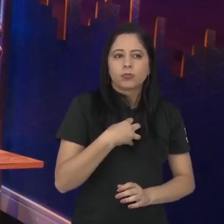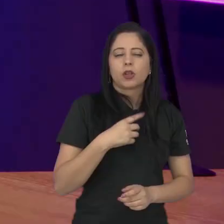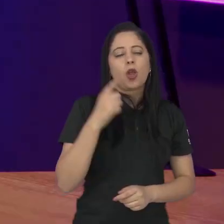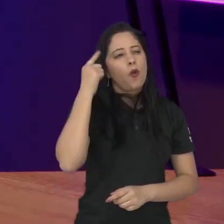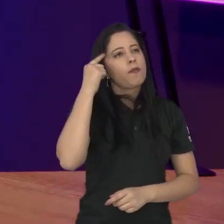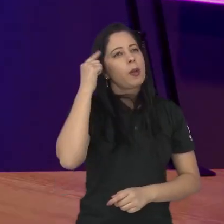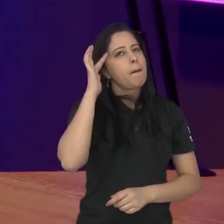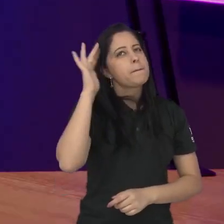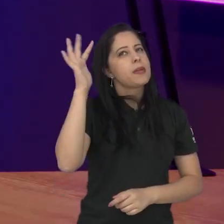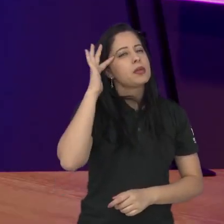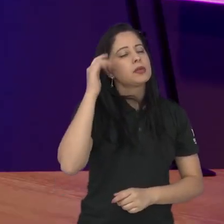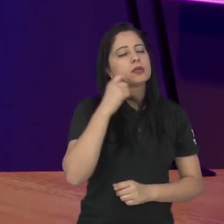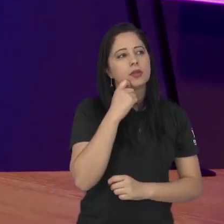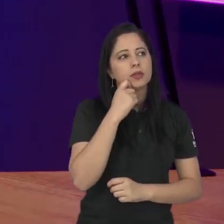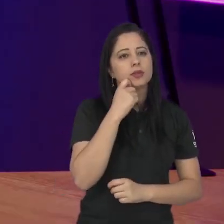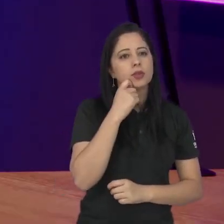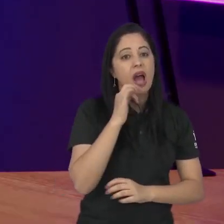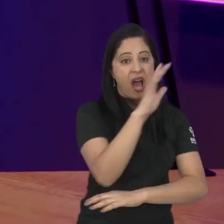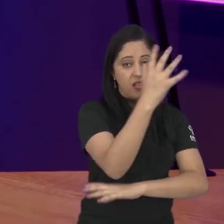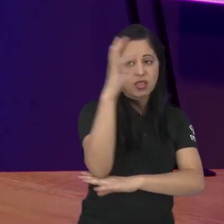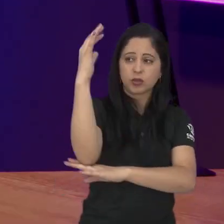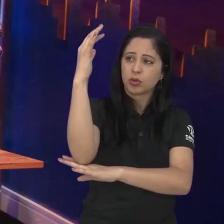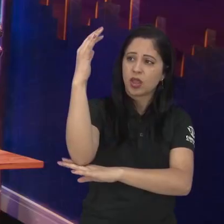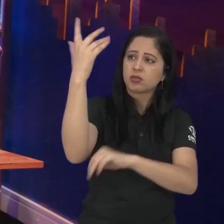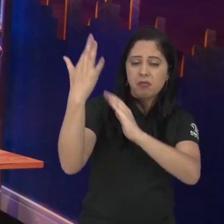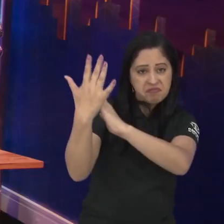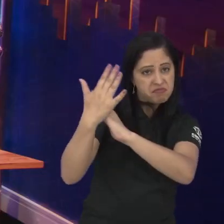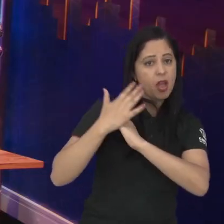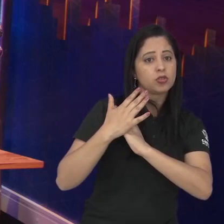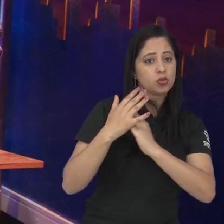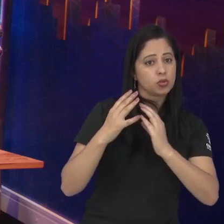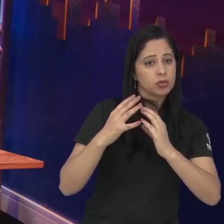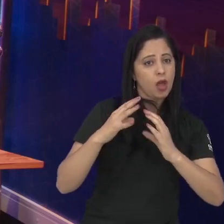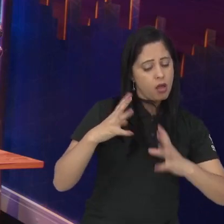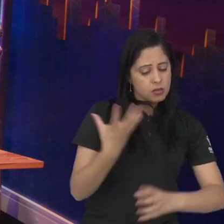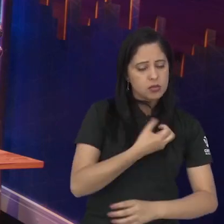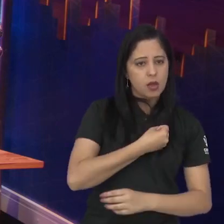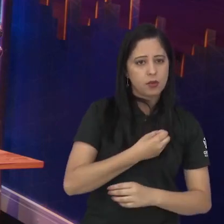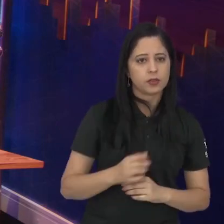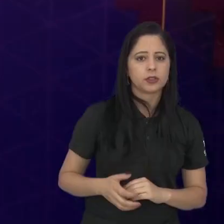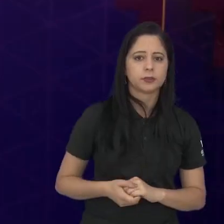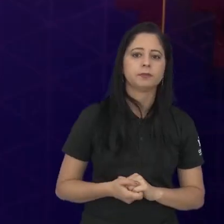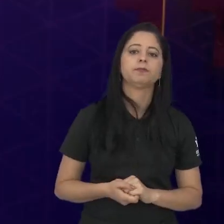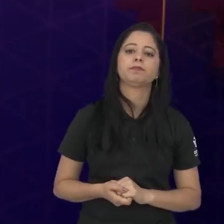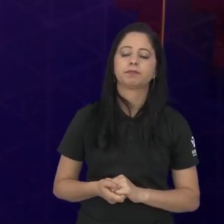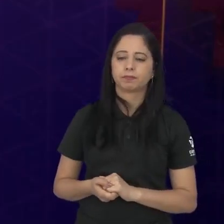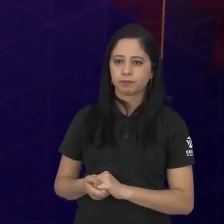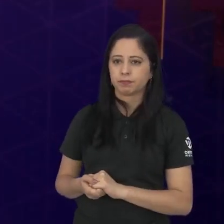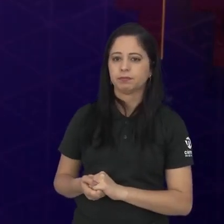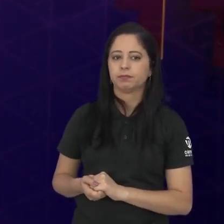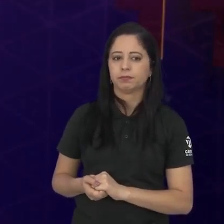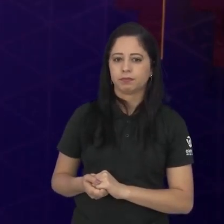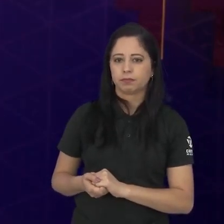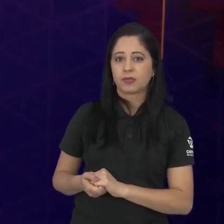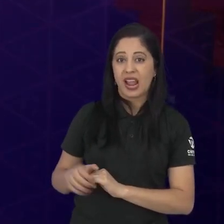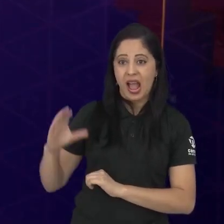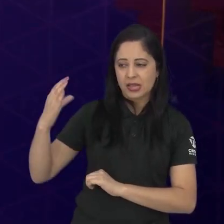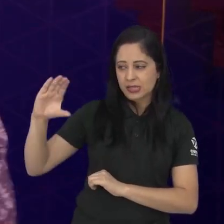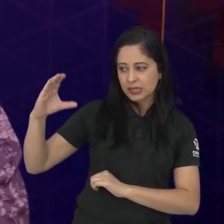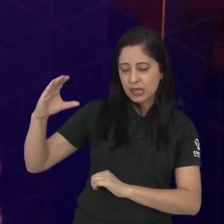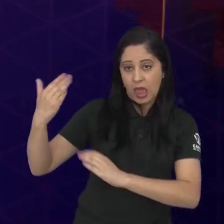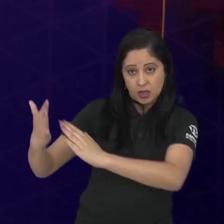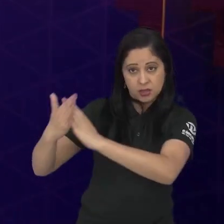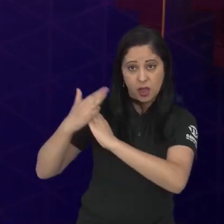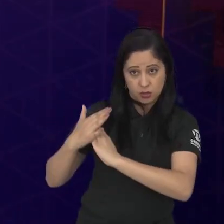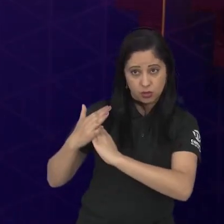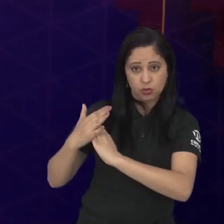quanto a natureza ela salva nesses momentos. E tipo, a ciência ela ajuda